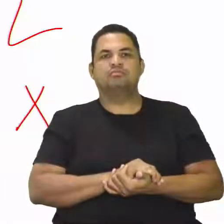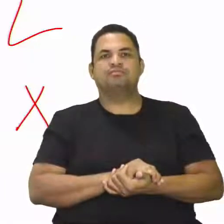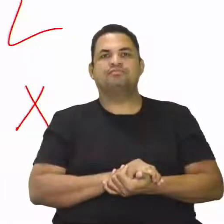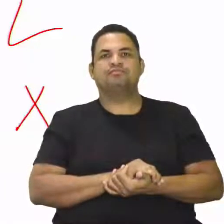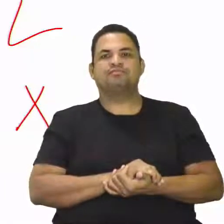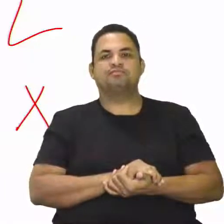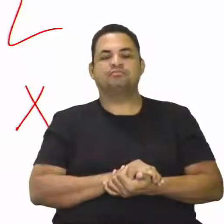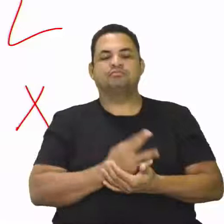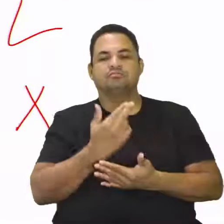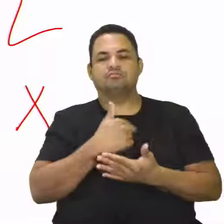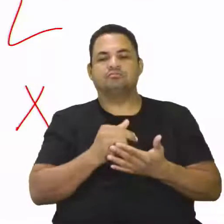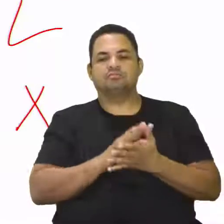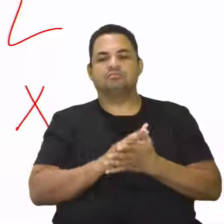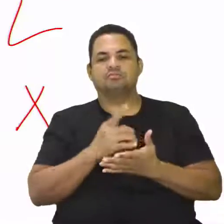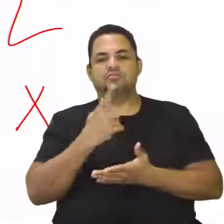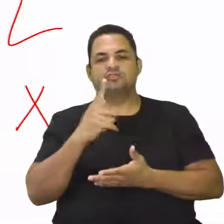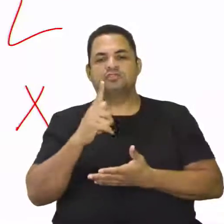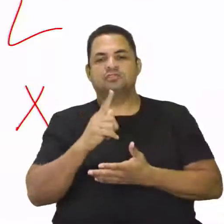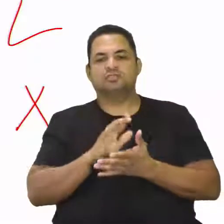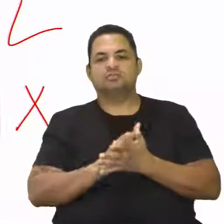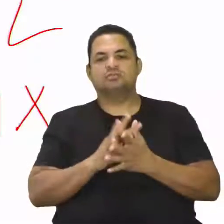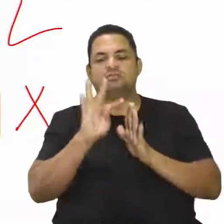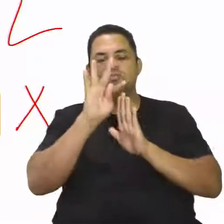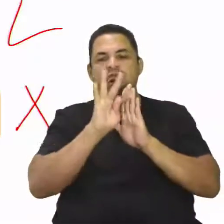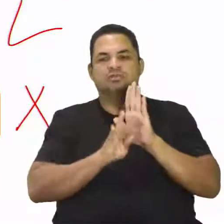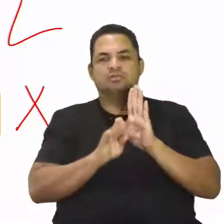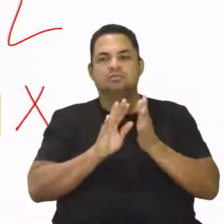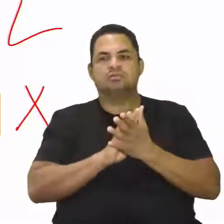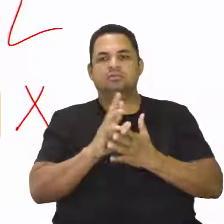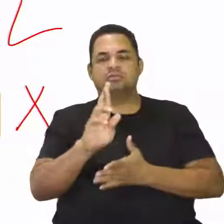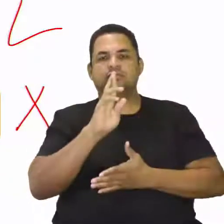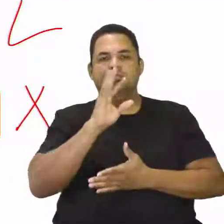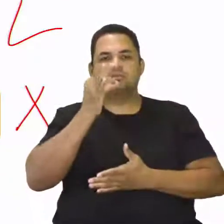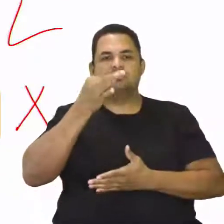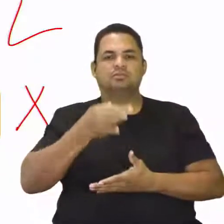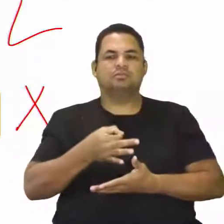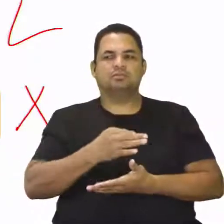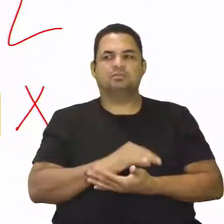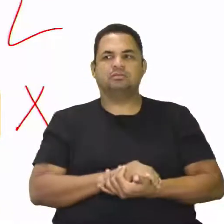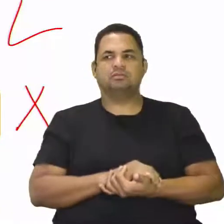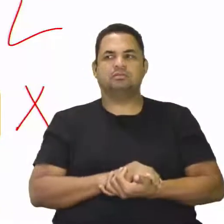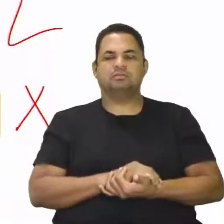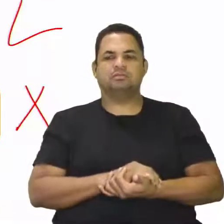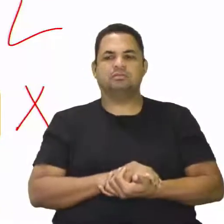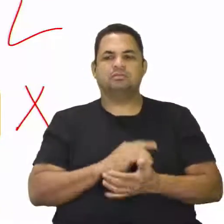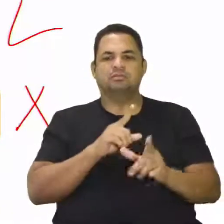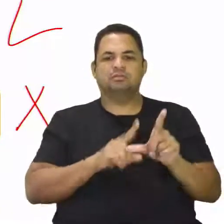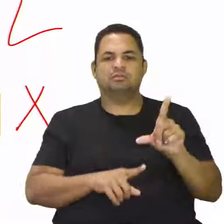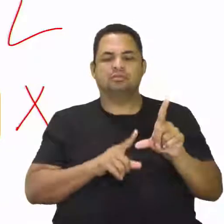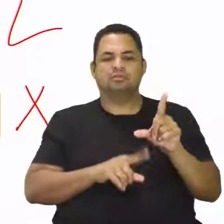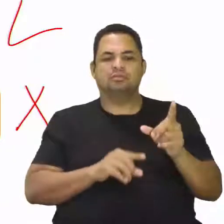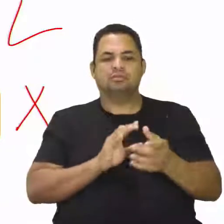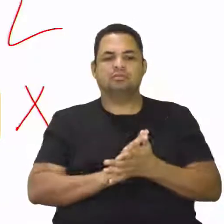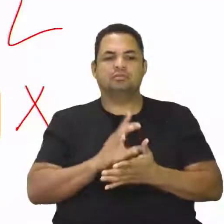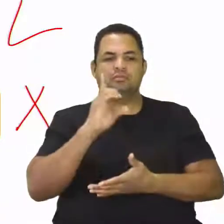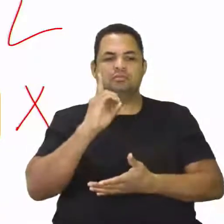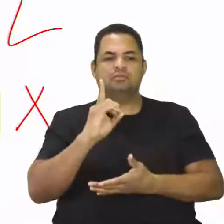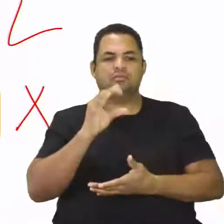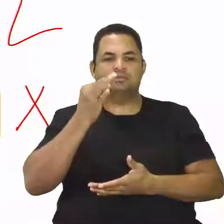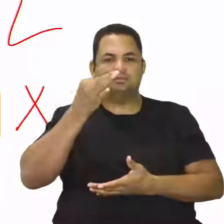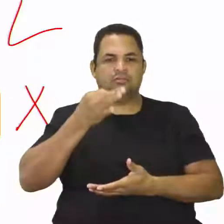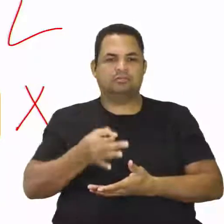são sim gêneros textuais. Então, a resposta correta, claro e evidentemente, que é a letra D de